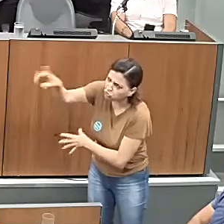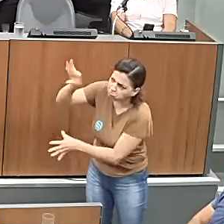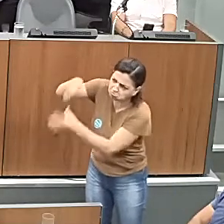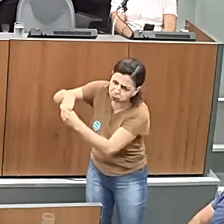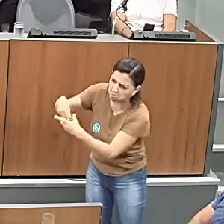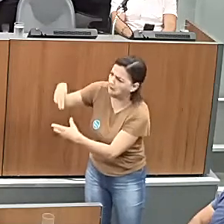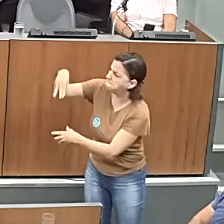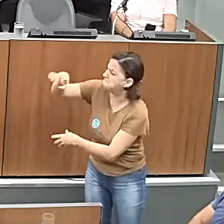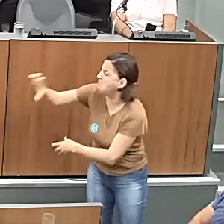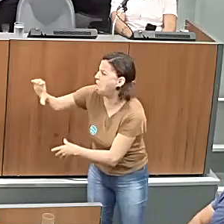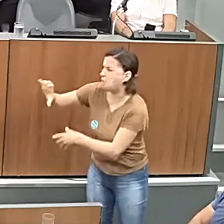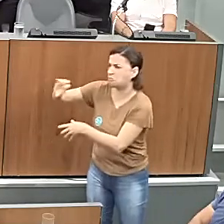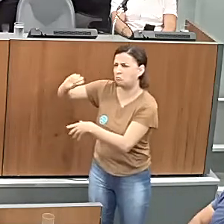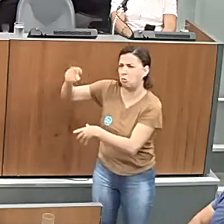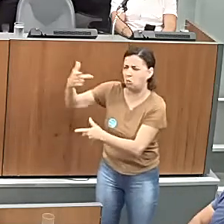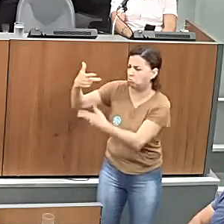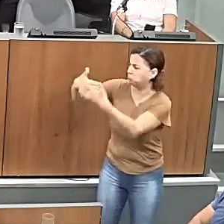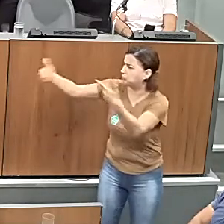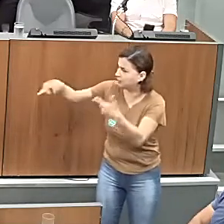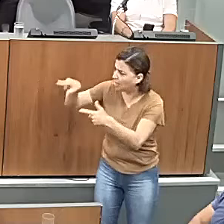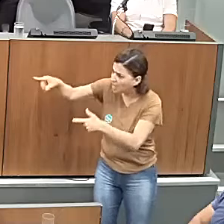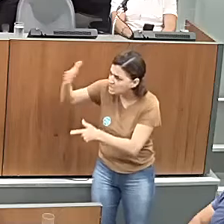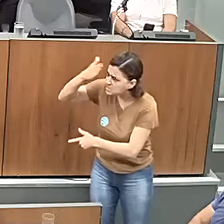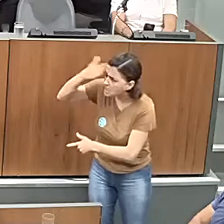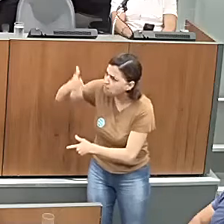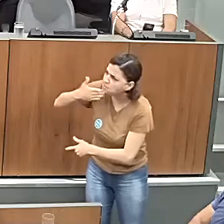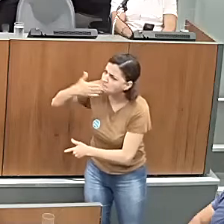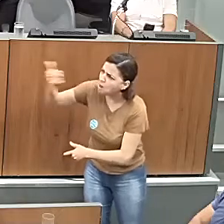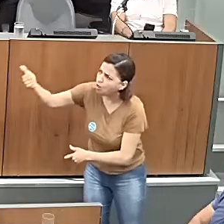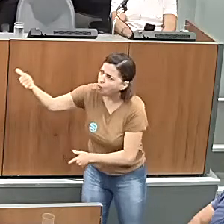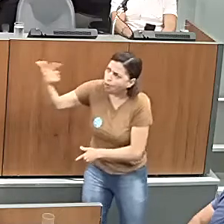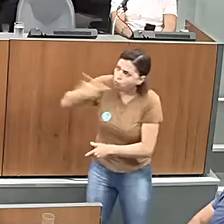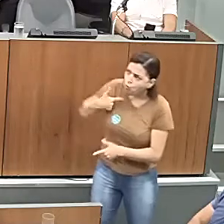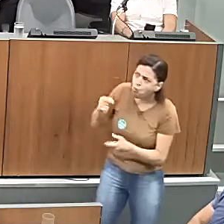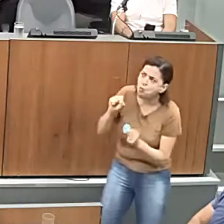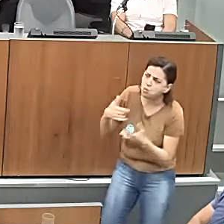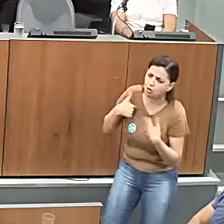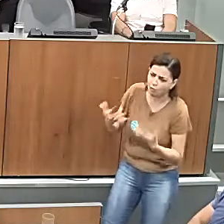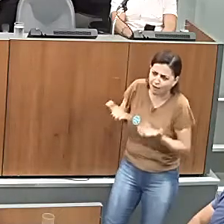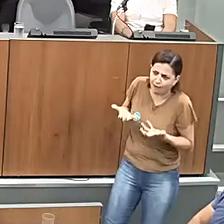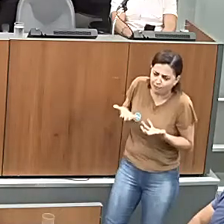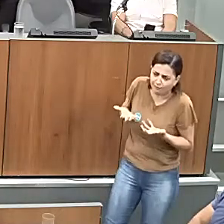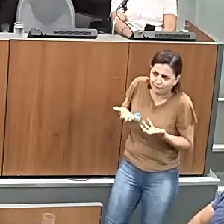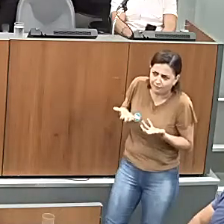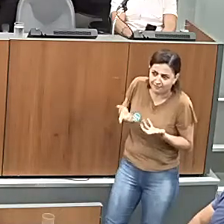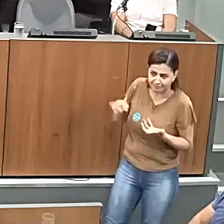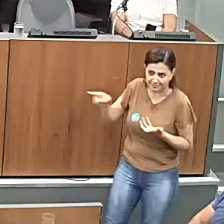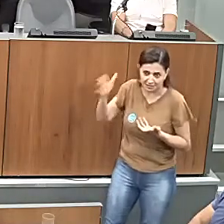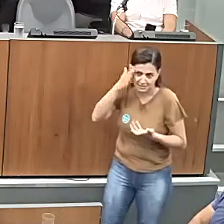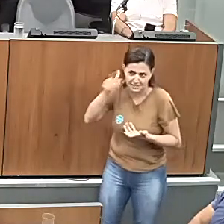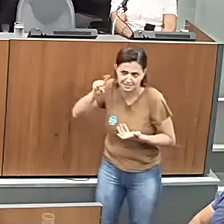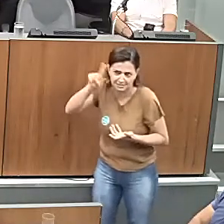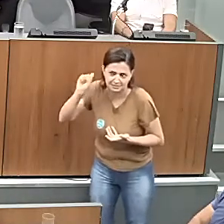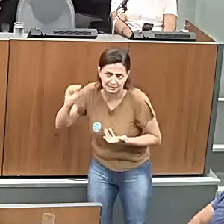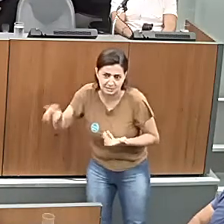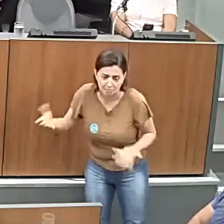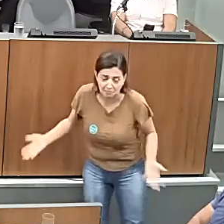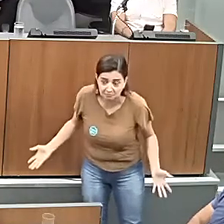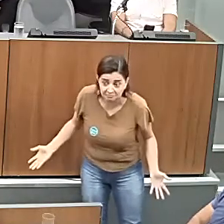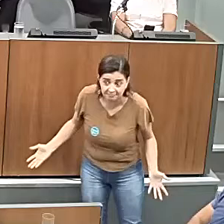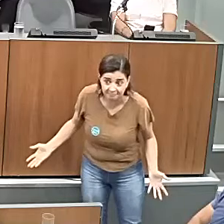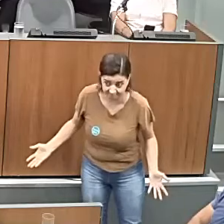expresso a minha opinião por meio da minha língua, que é uma língua visual. E as instituições,